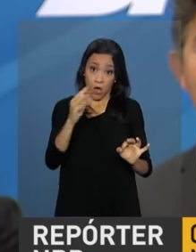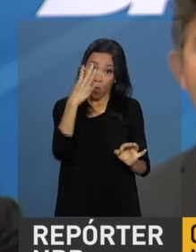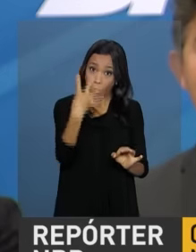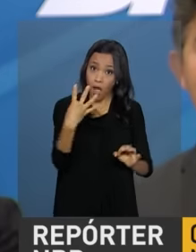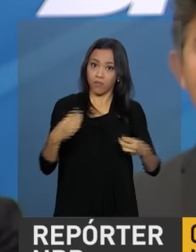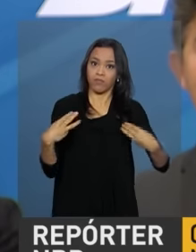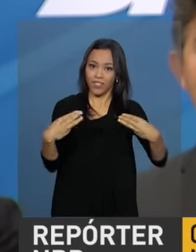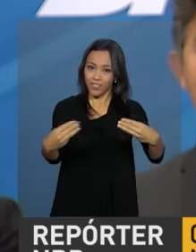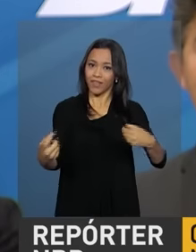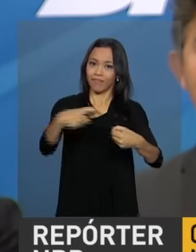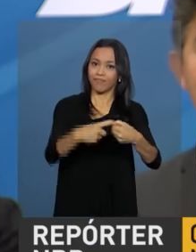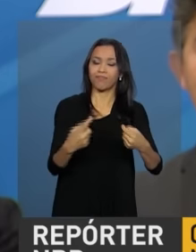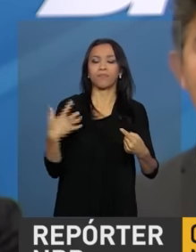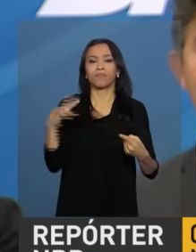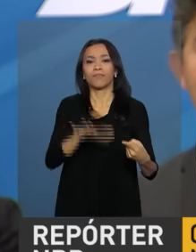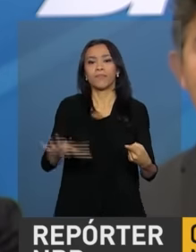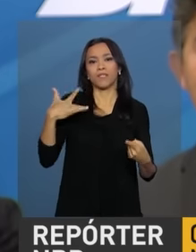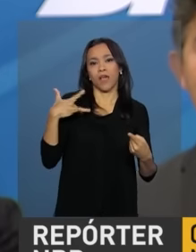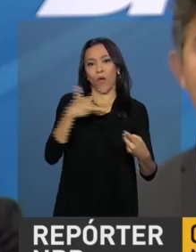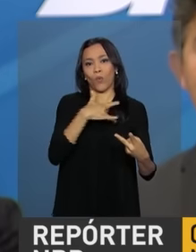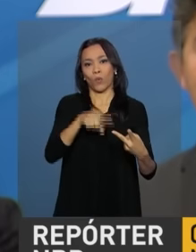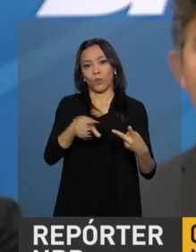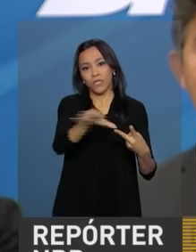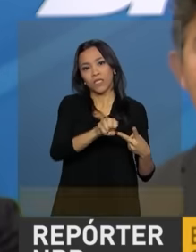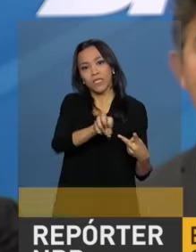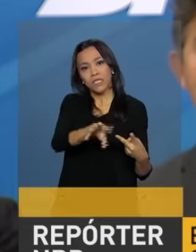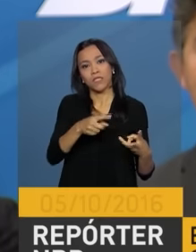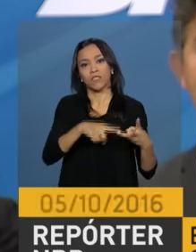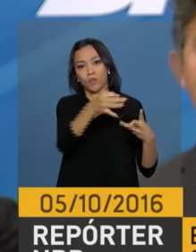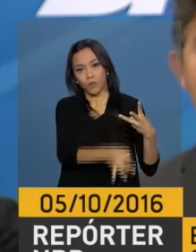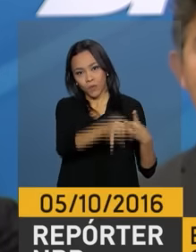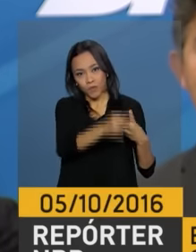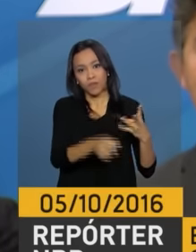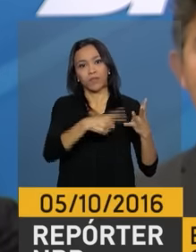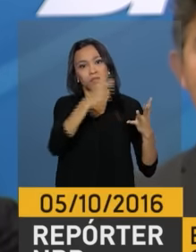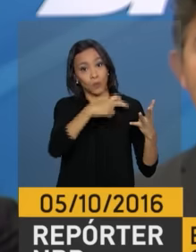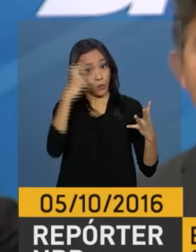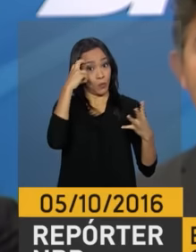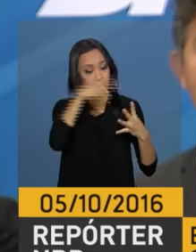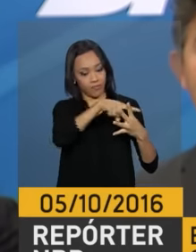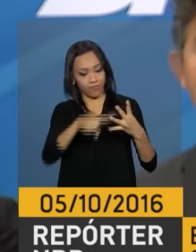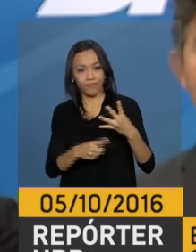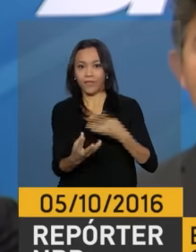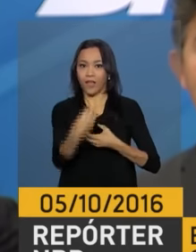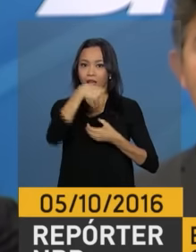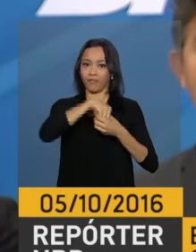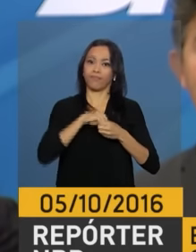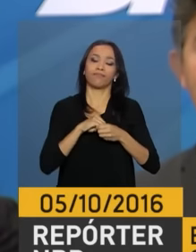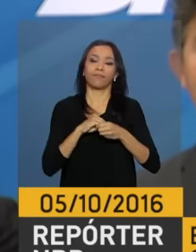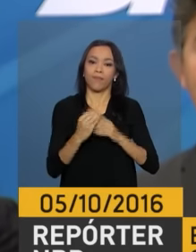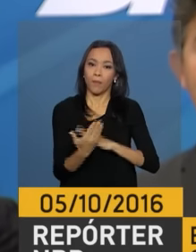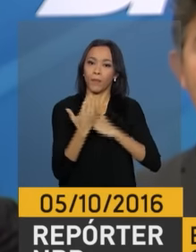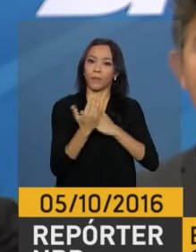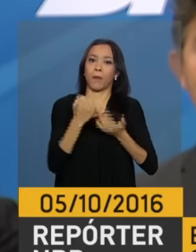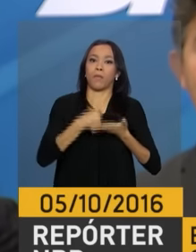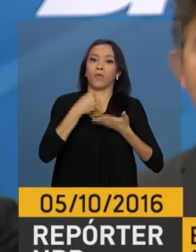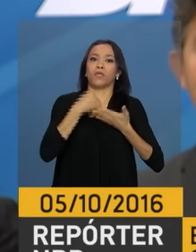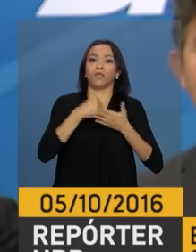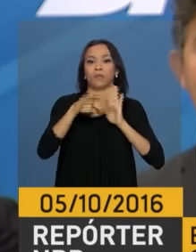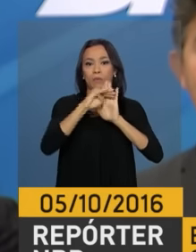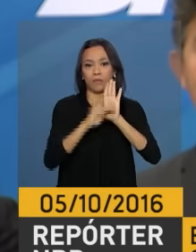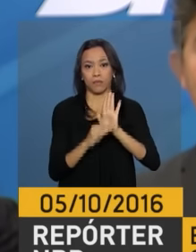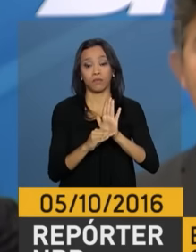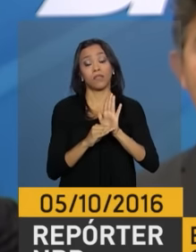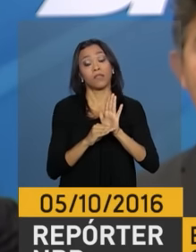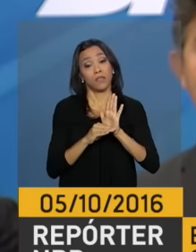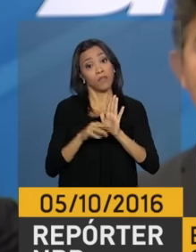ministérios: Saúde, Educação, Justiça e Cultura, escolhidos e que